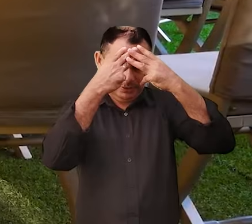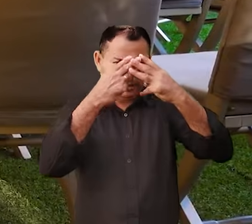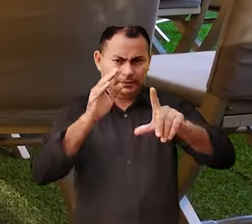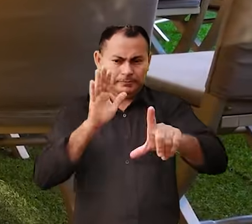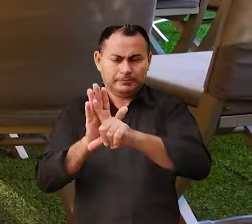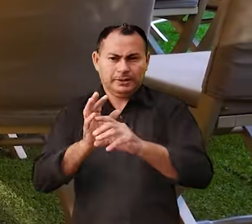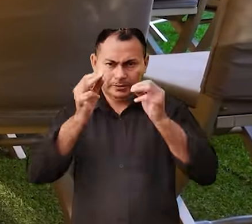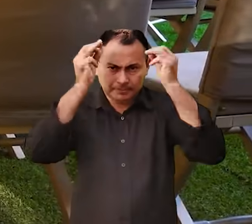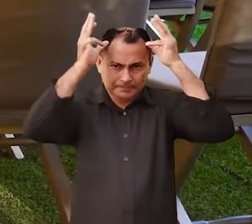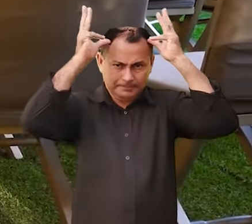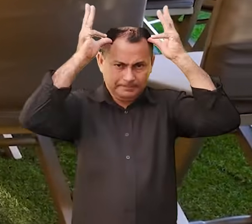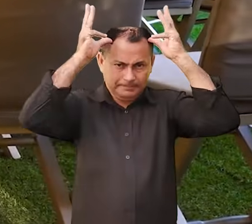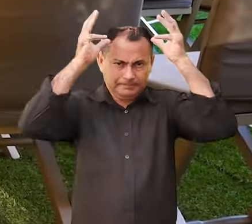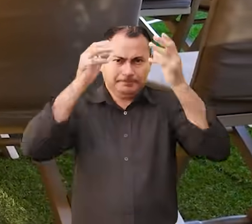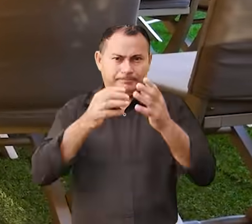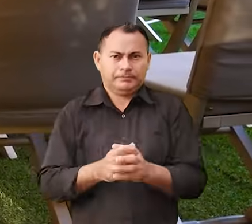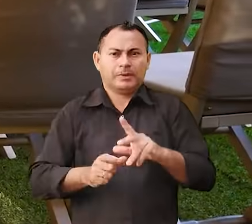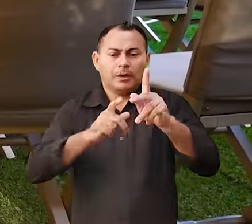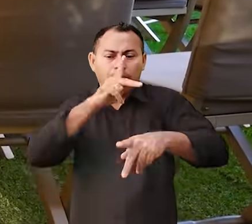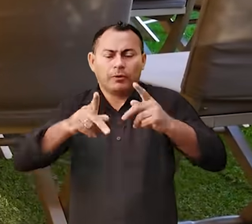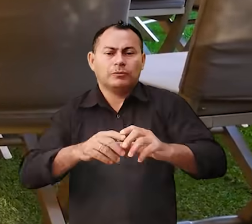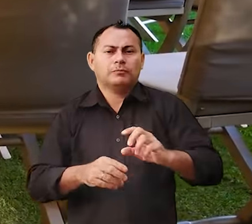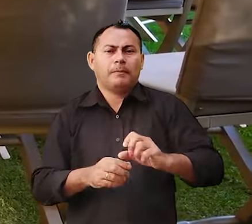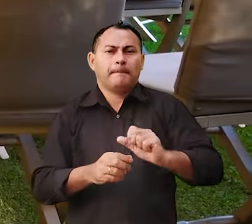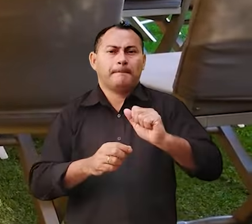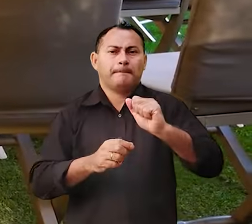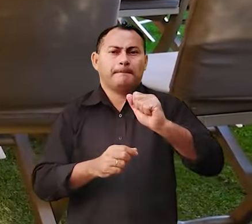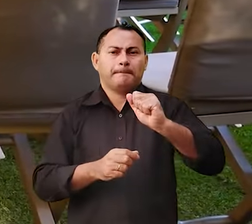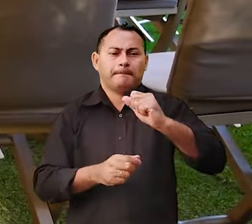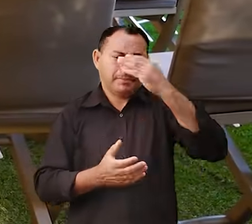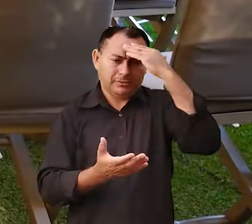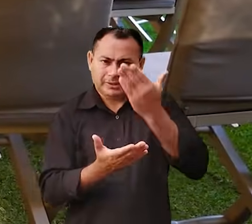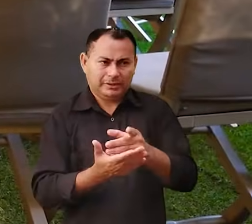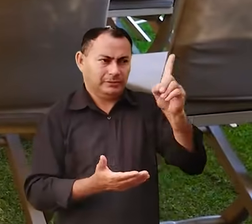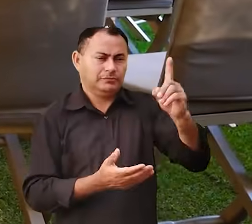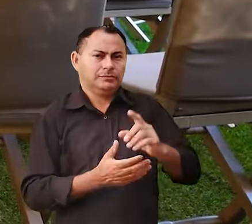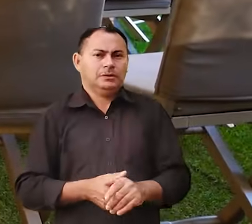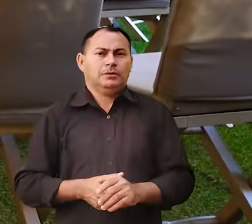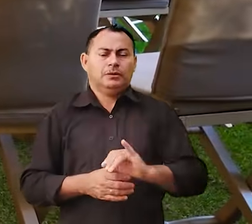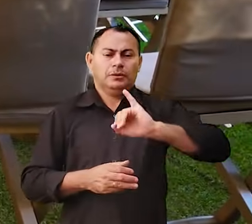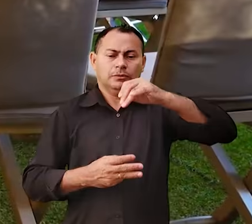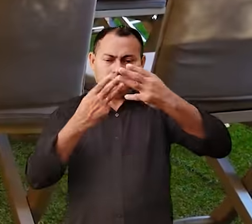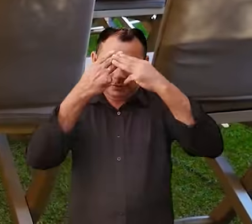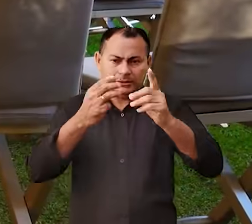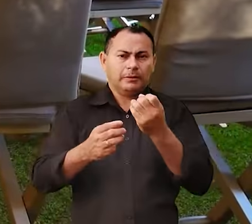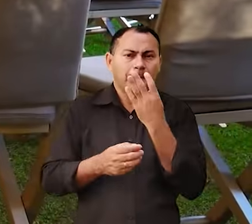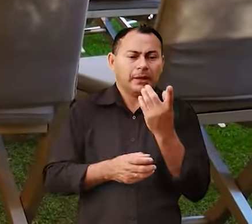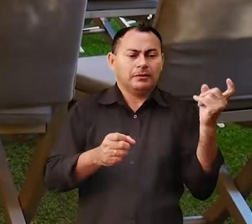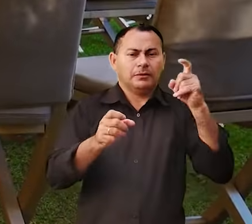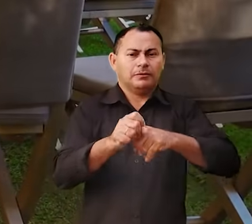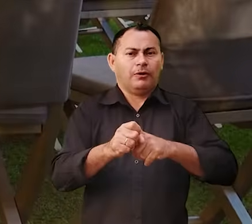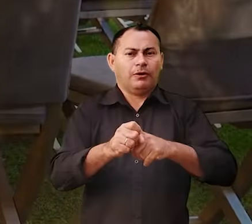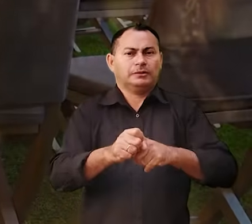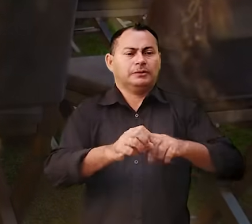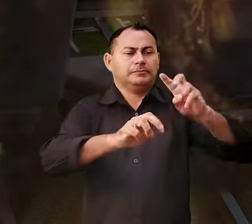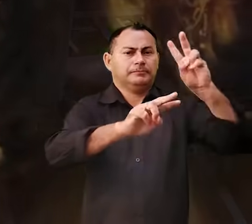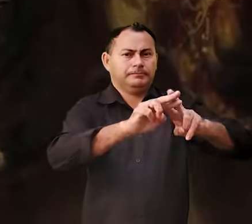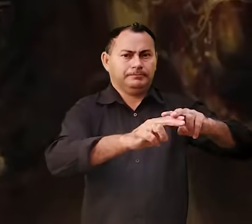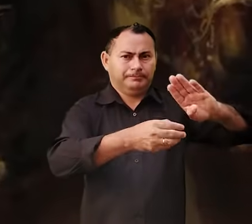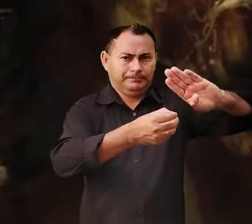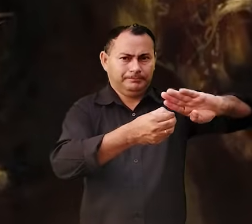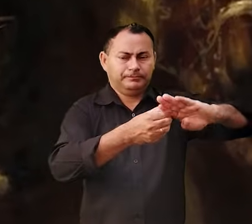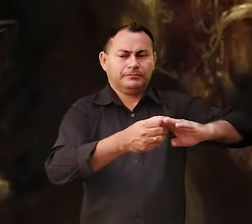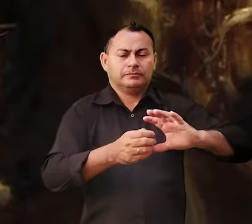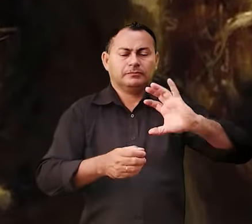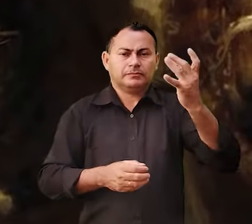judeus pelas leis de Moisés. Esse povo pagão não queria que os judeus se dessem bem na volta do exílio. Eles acreditavam